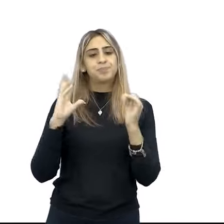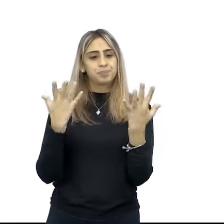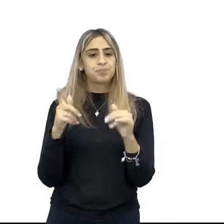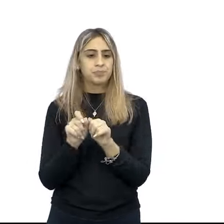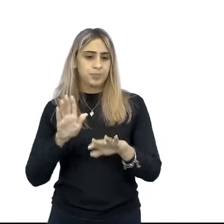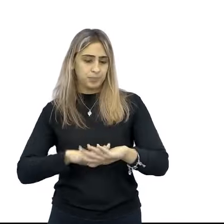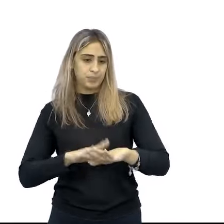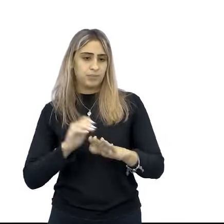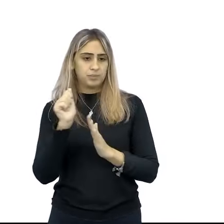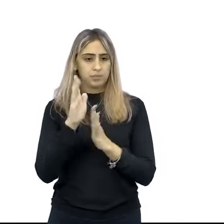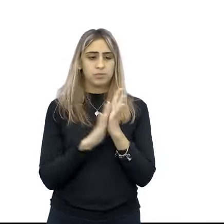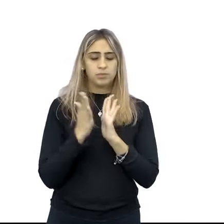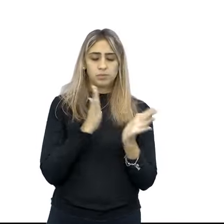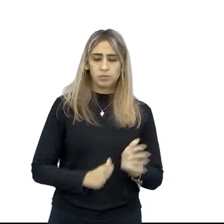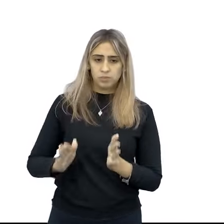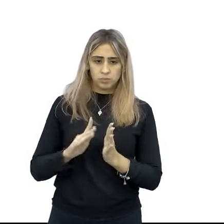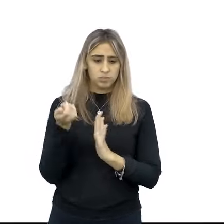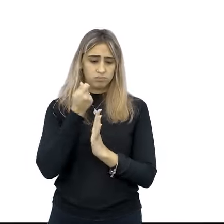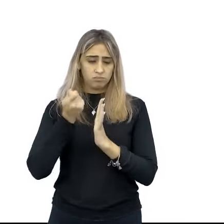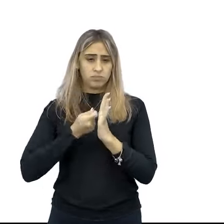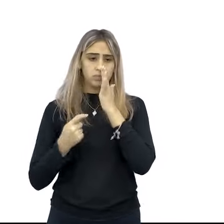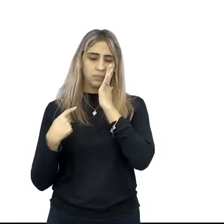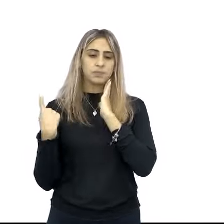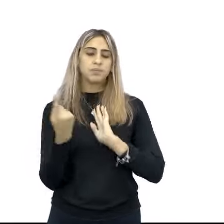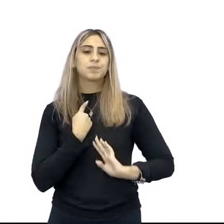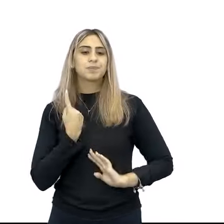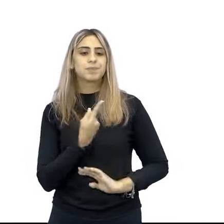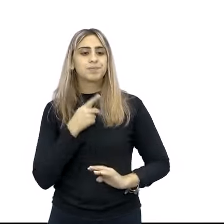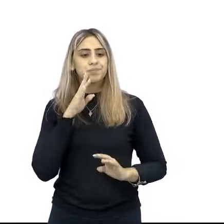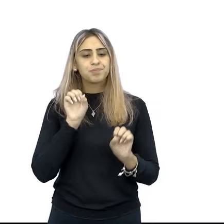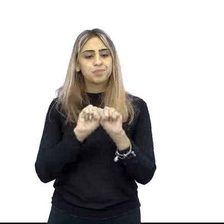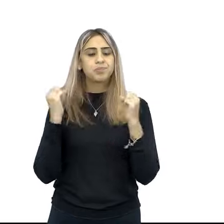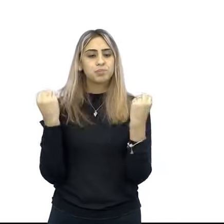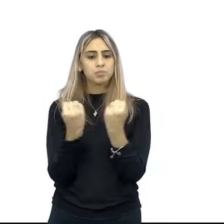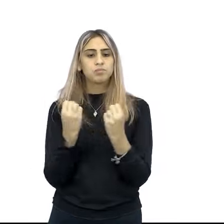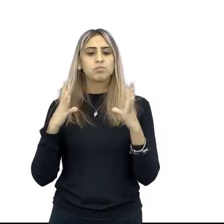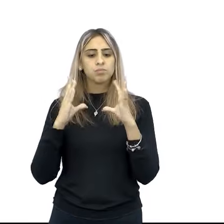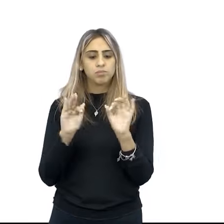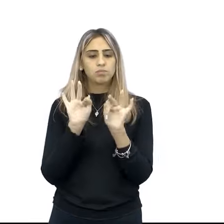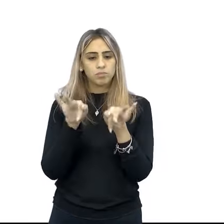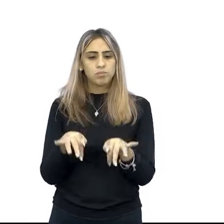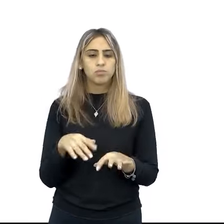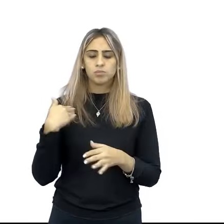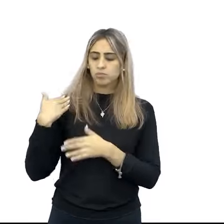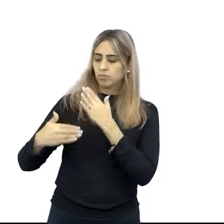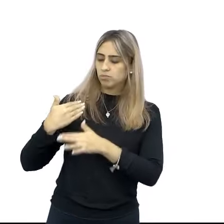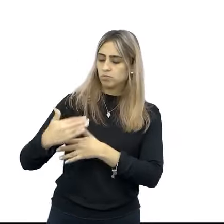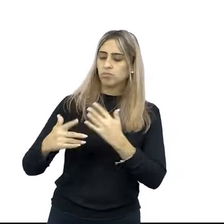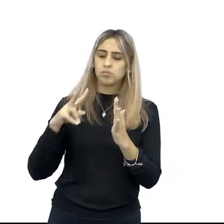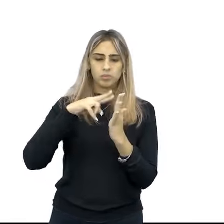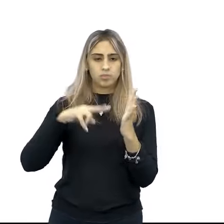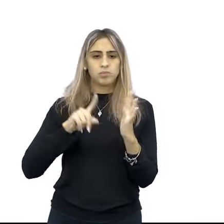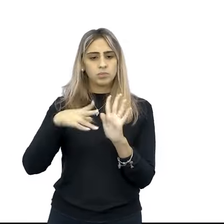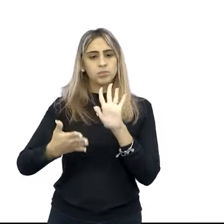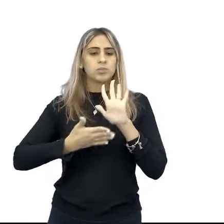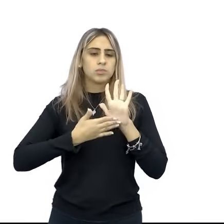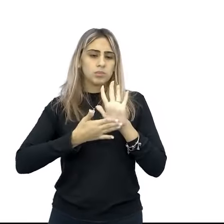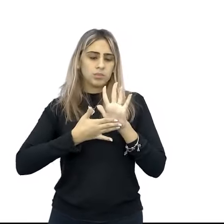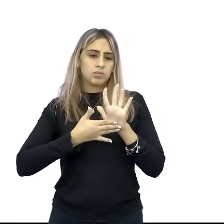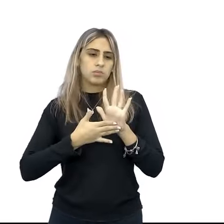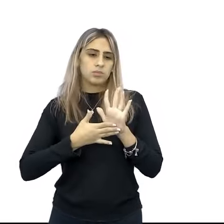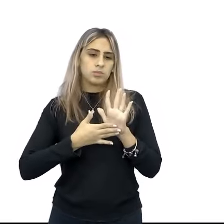realizar a produção escrita, nós vamos sistematizando e discutindo ao longo das leituras que são